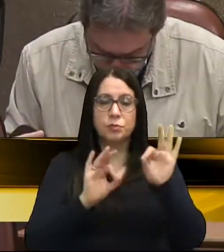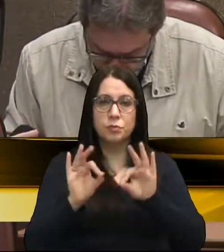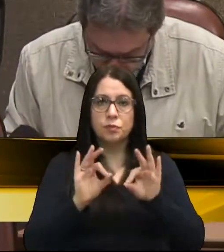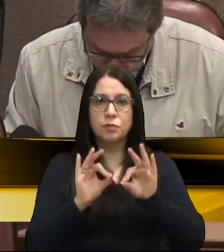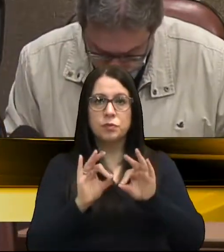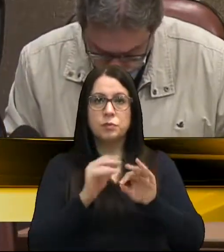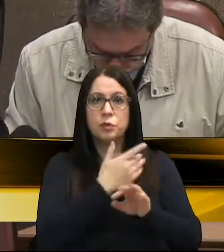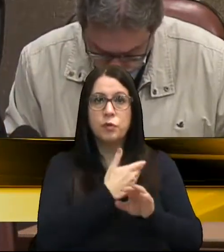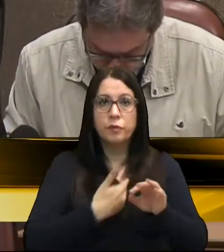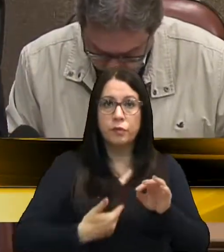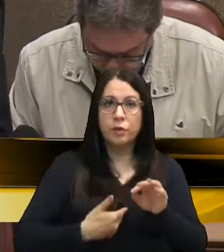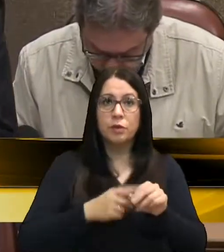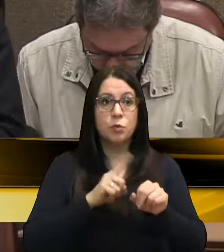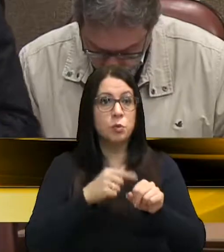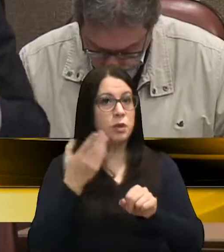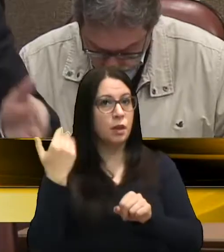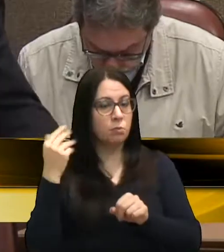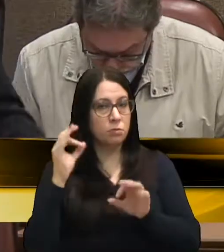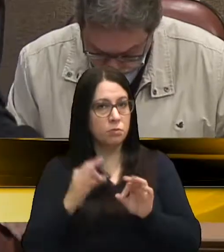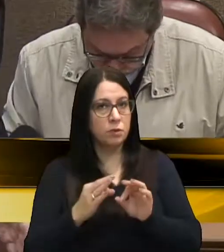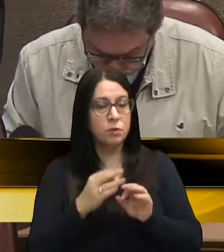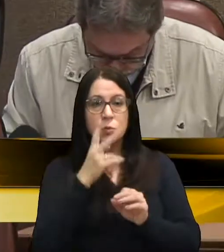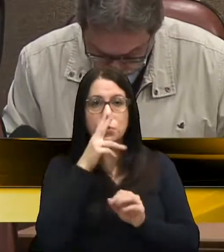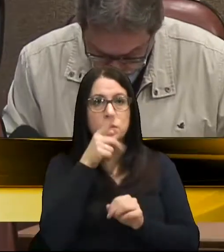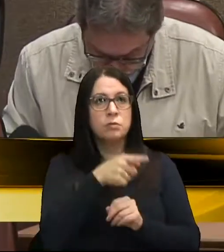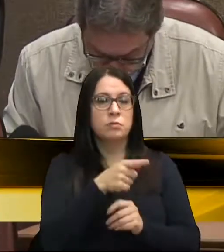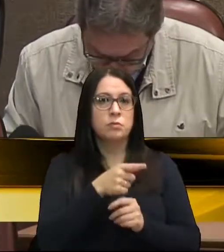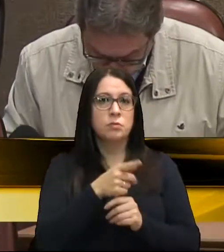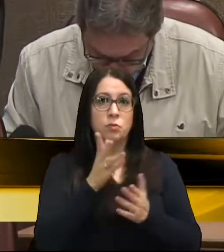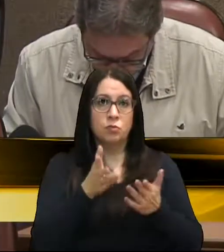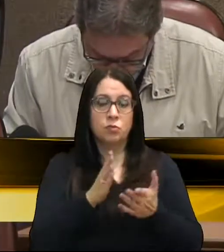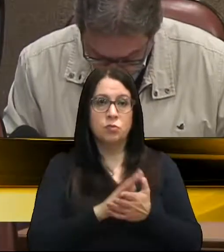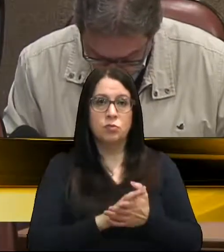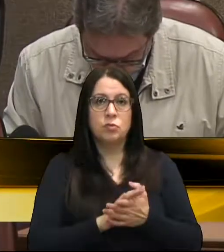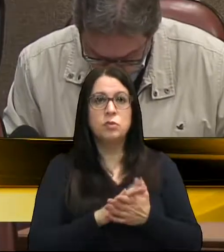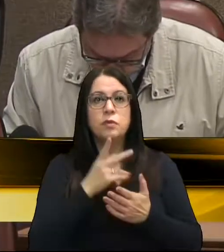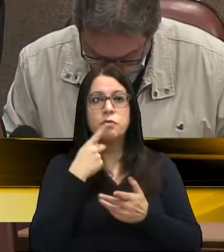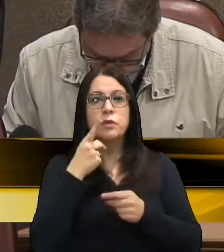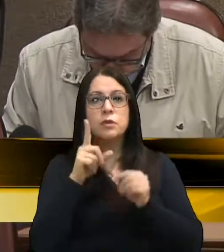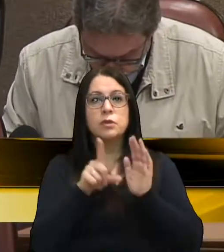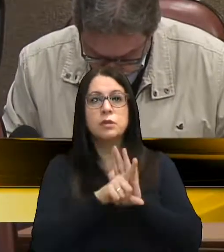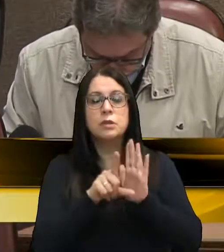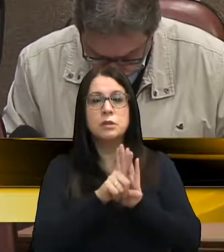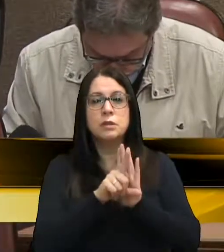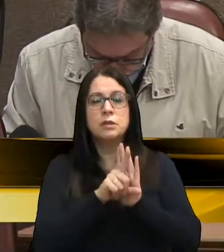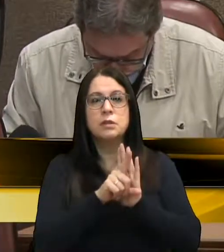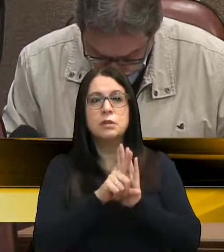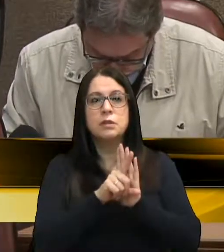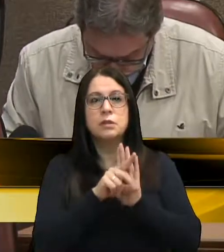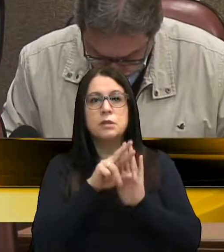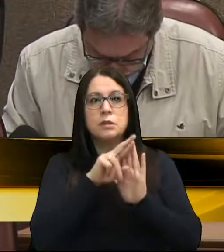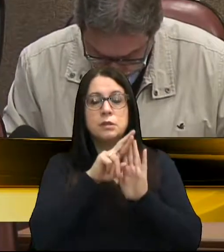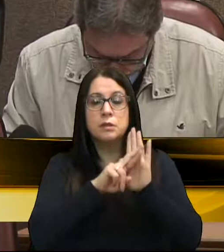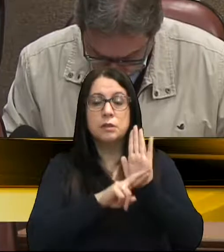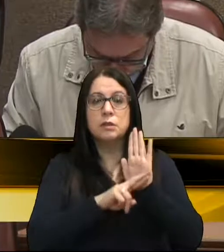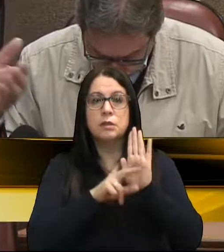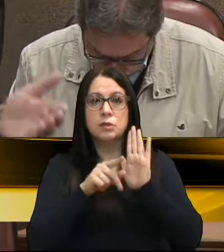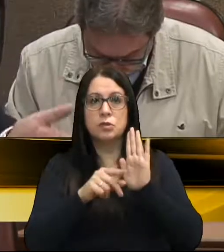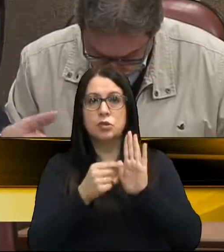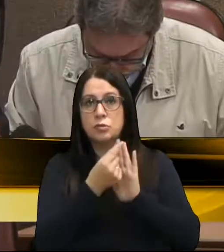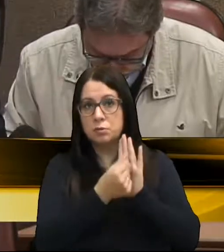determinado governo em determinada época, como é o caso desta de hoje, que trata das leis de diretrizes orçamentárias.